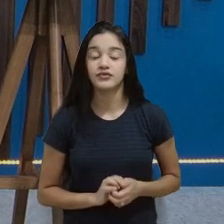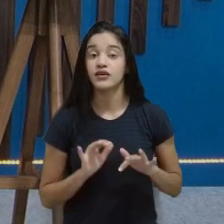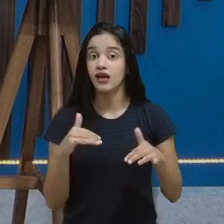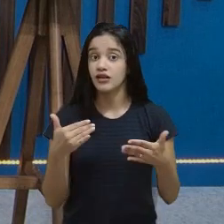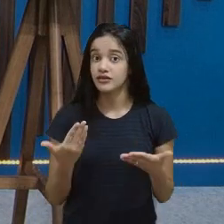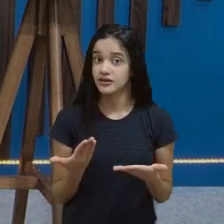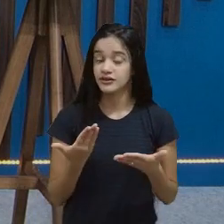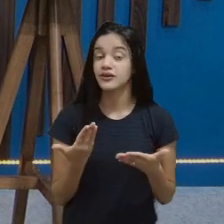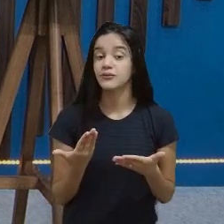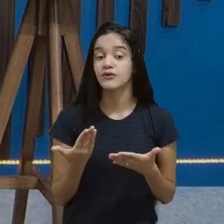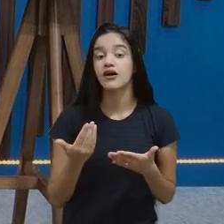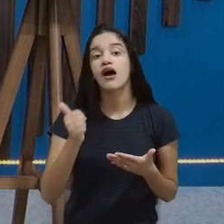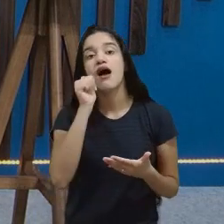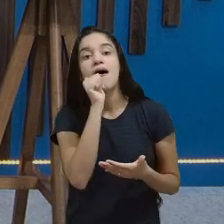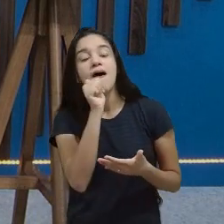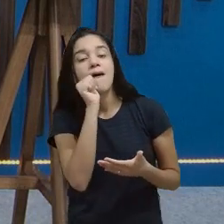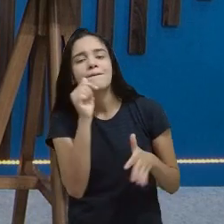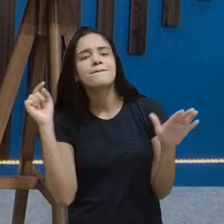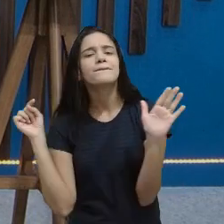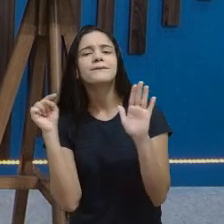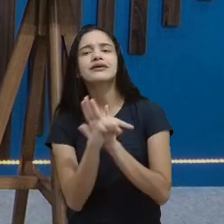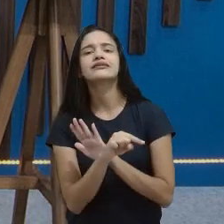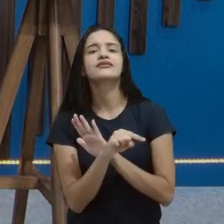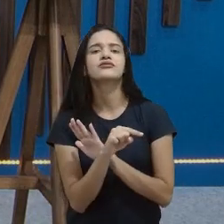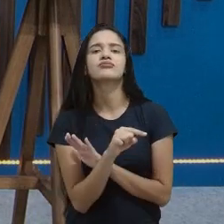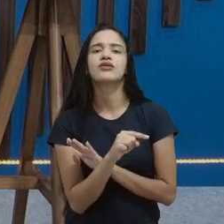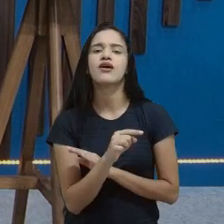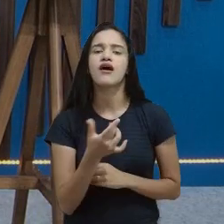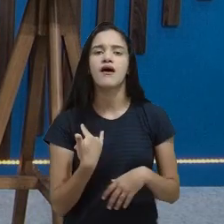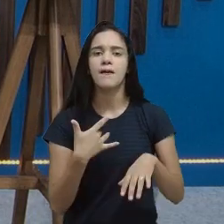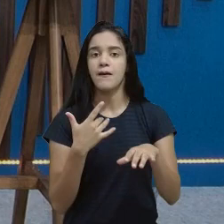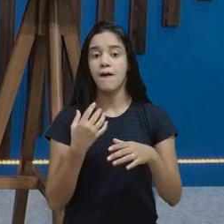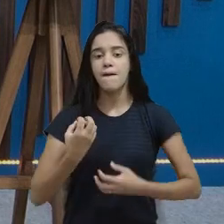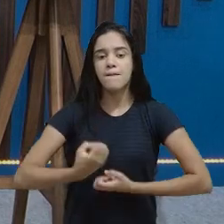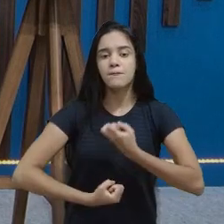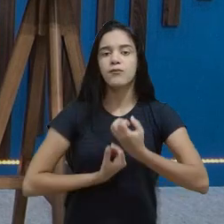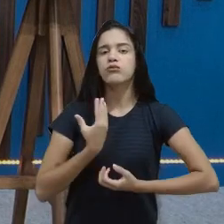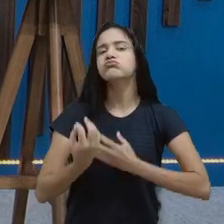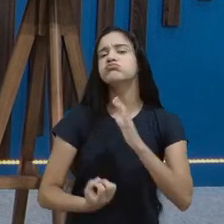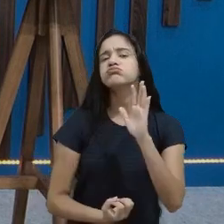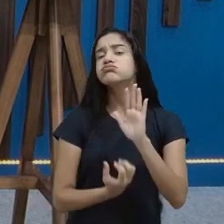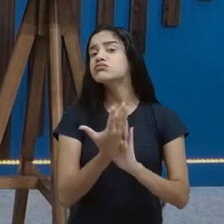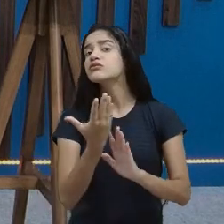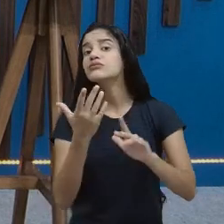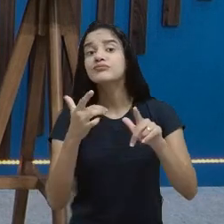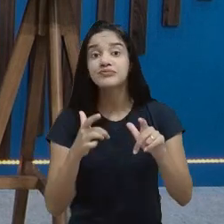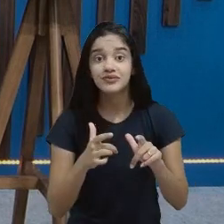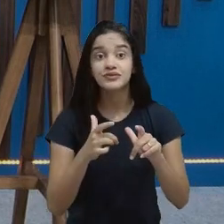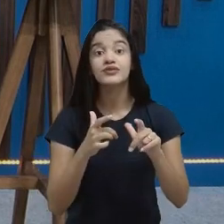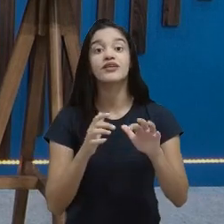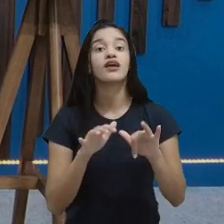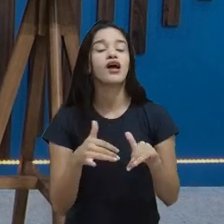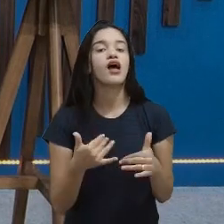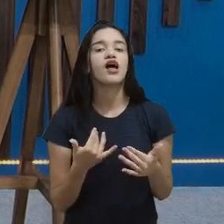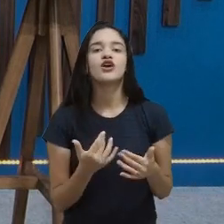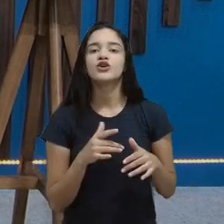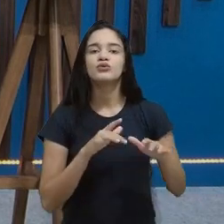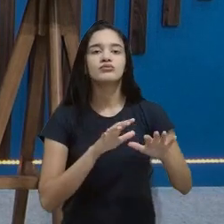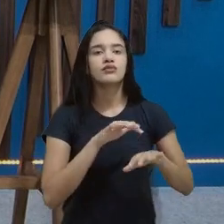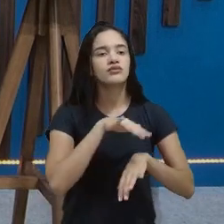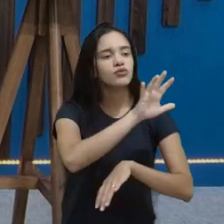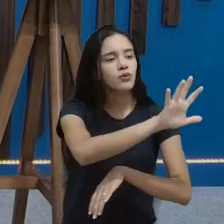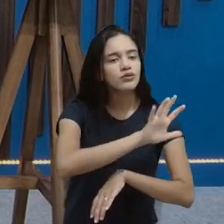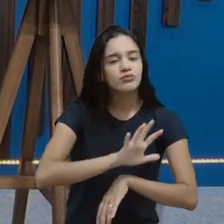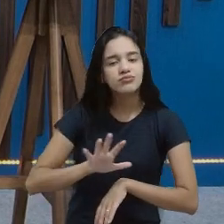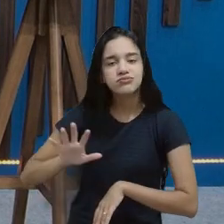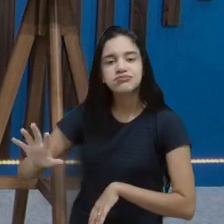Então ela faz uma pergunta: onde mora a poesia? A poesia mora em todos os lugares,